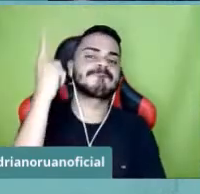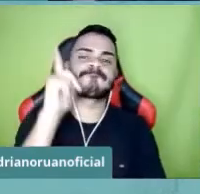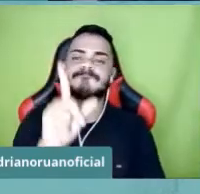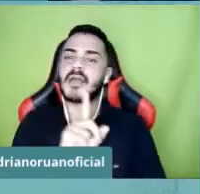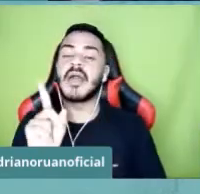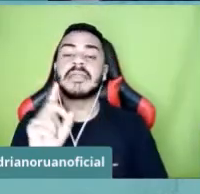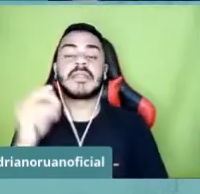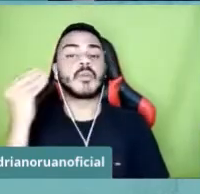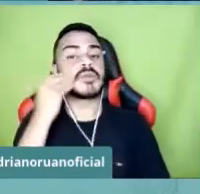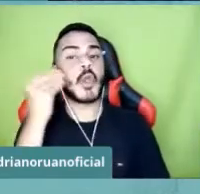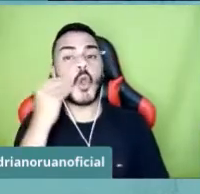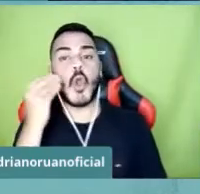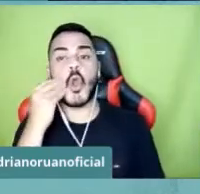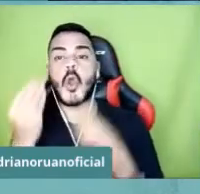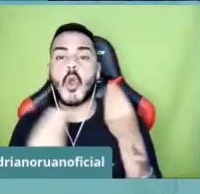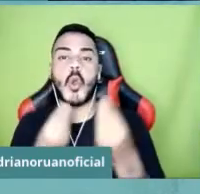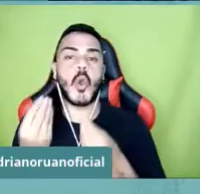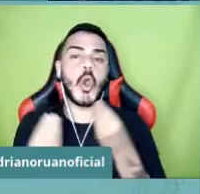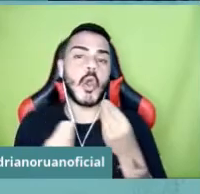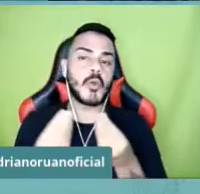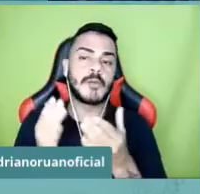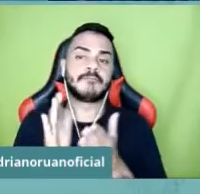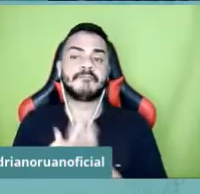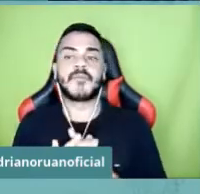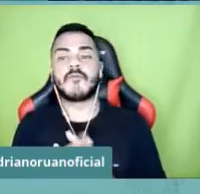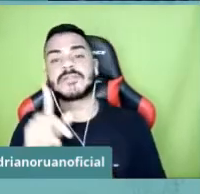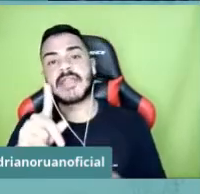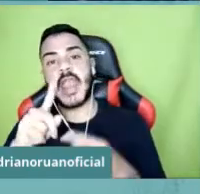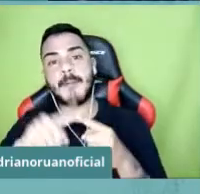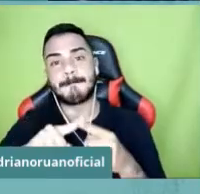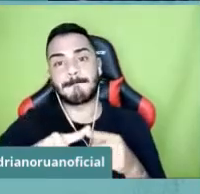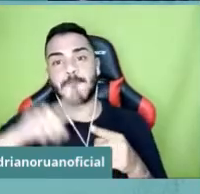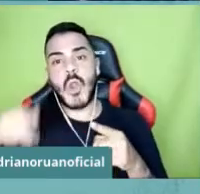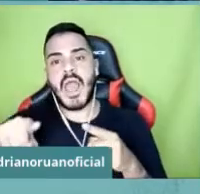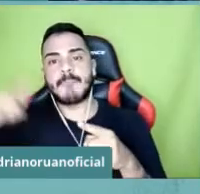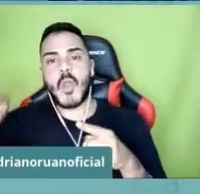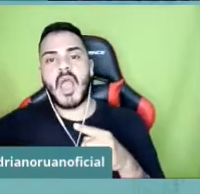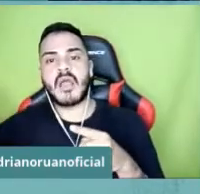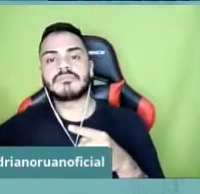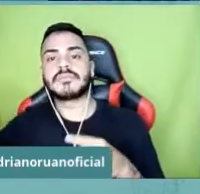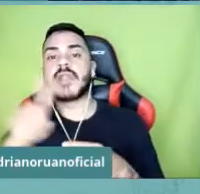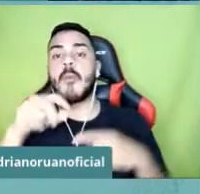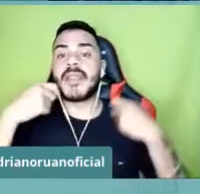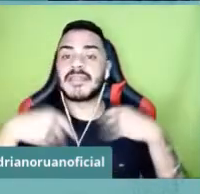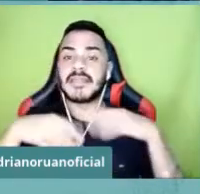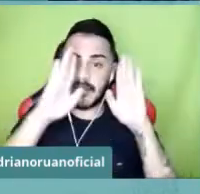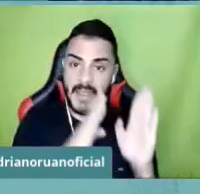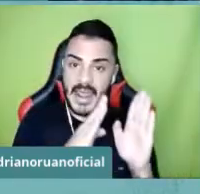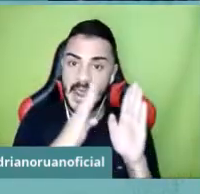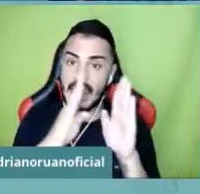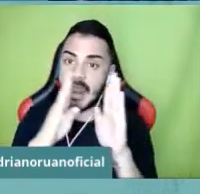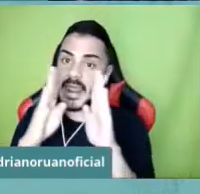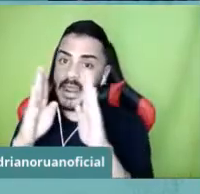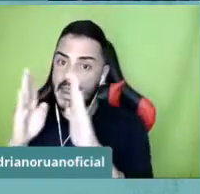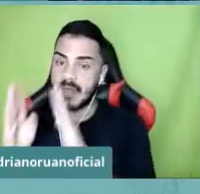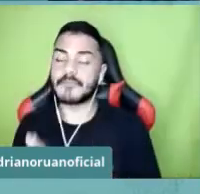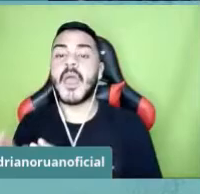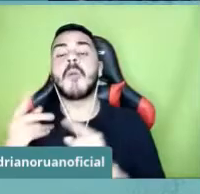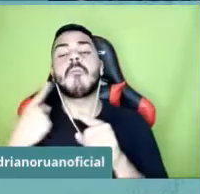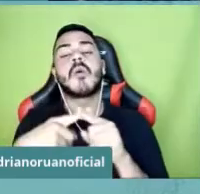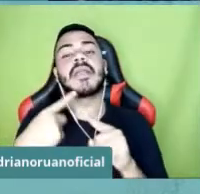como, basicamente, você pular etapas. O que você pode fazer é, enquanto você